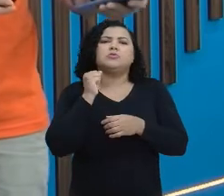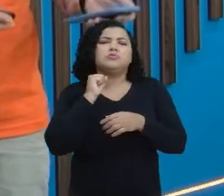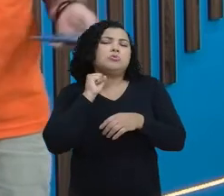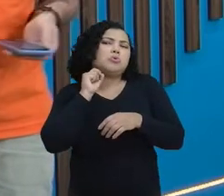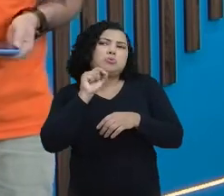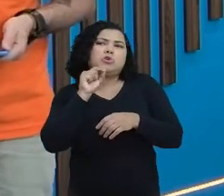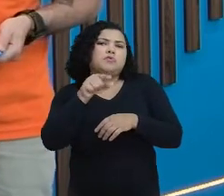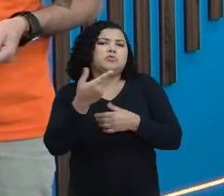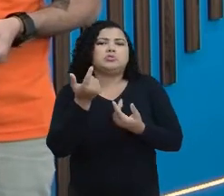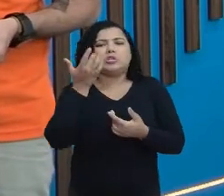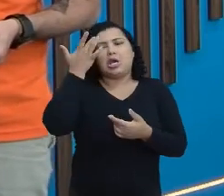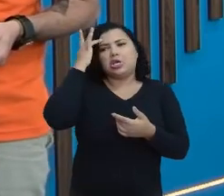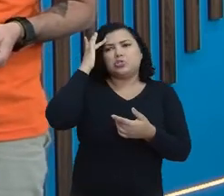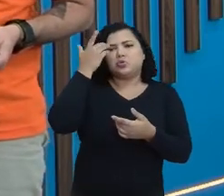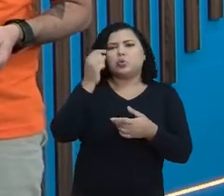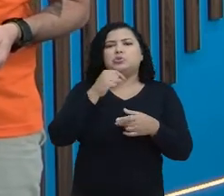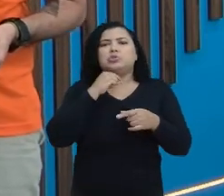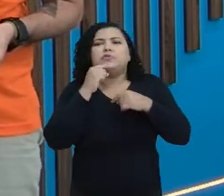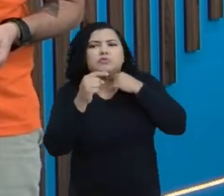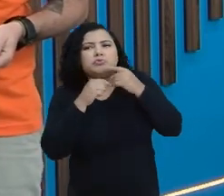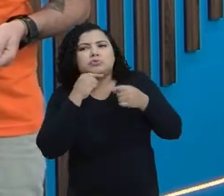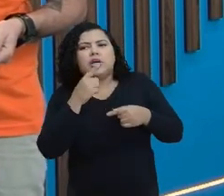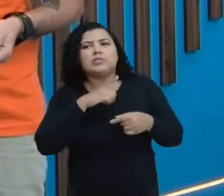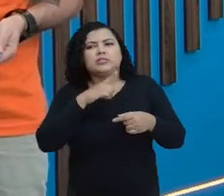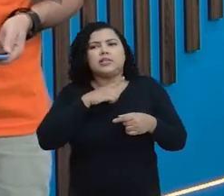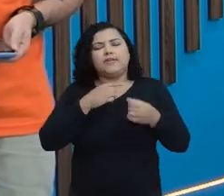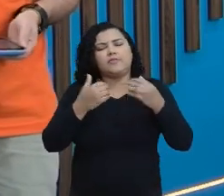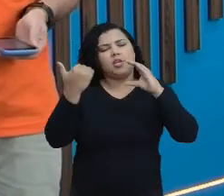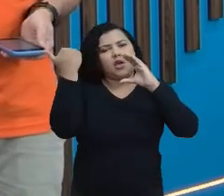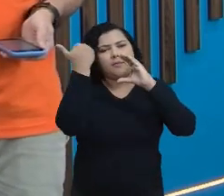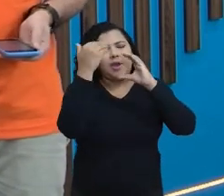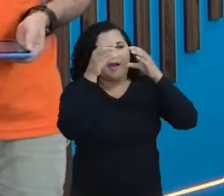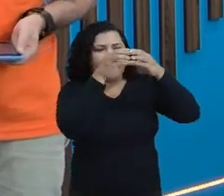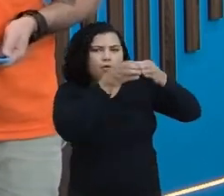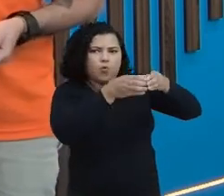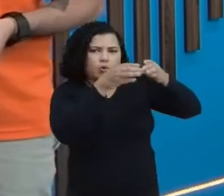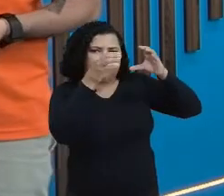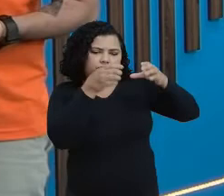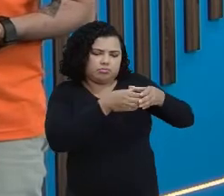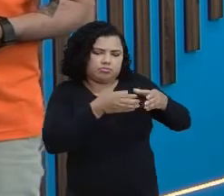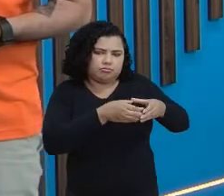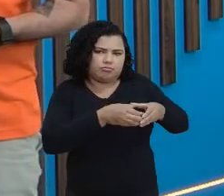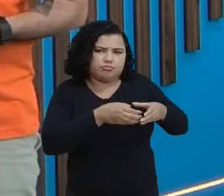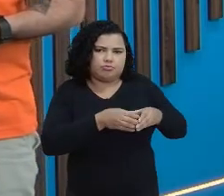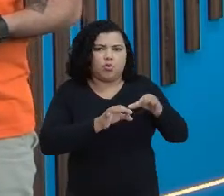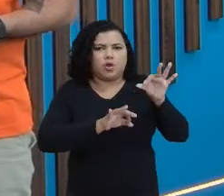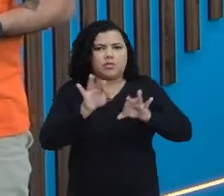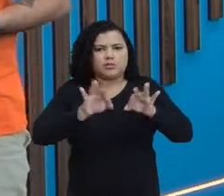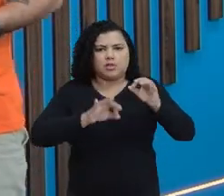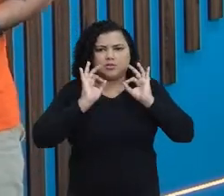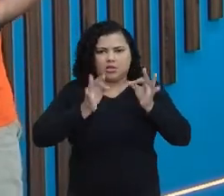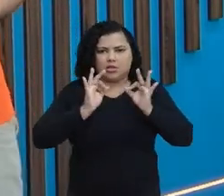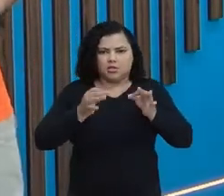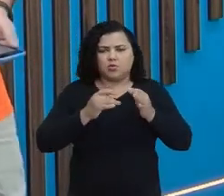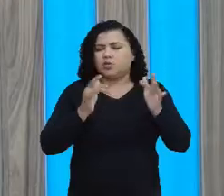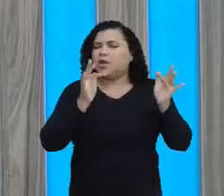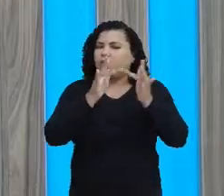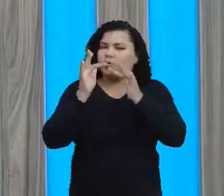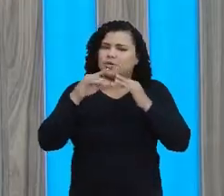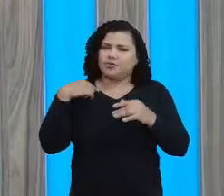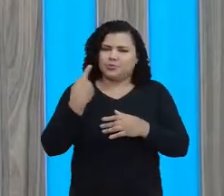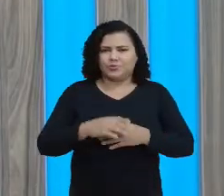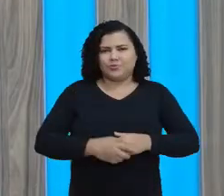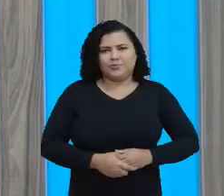aula, se você teve alguma dificuldade, tá certo? Observe que tem a divisão por matéria, dá uma olhadinha lá e entre em contato com a gente, tá